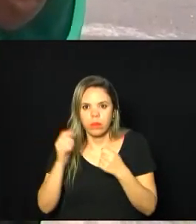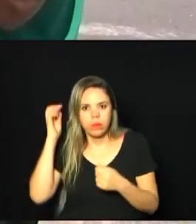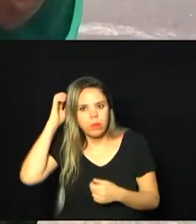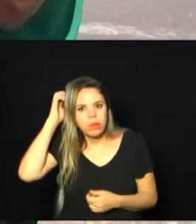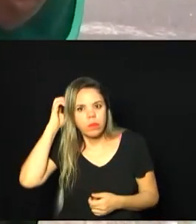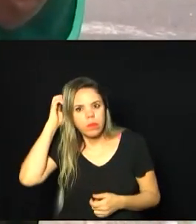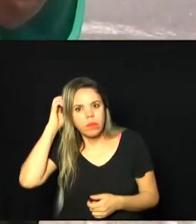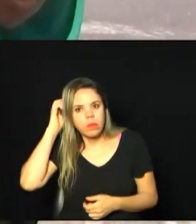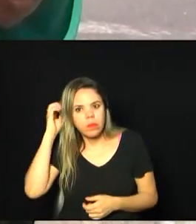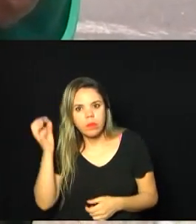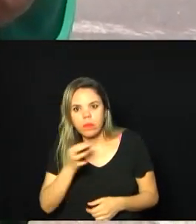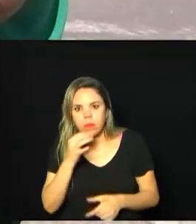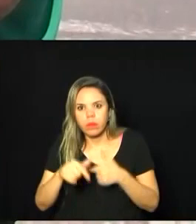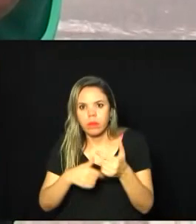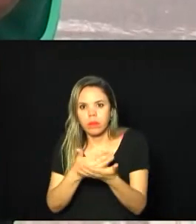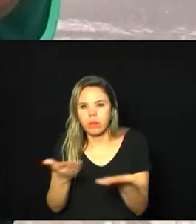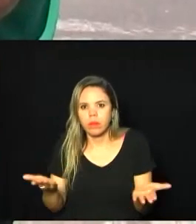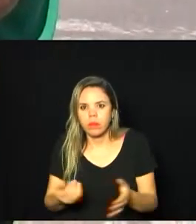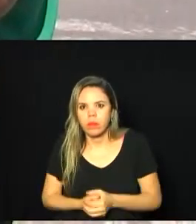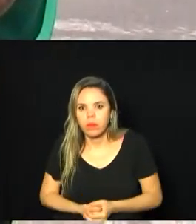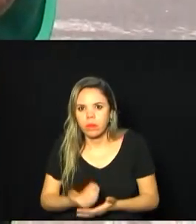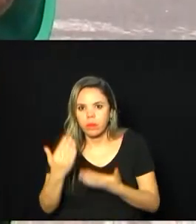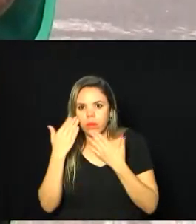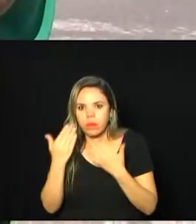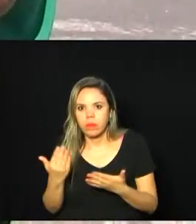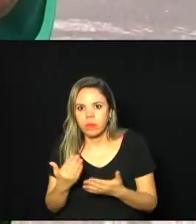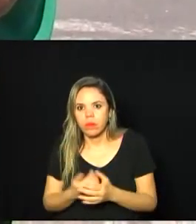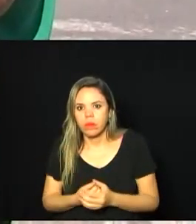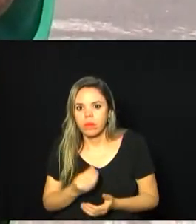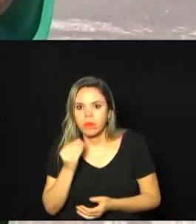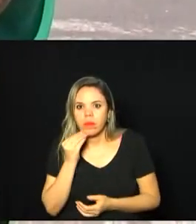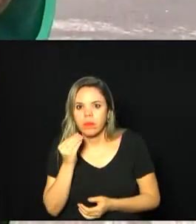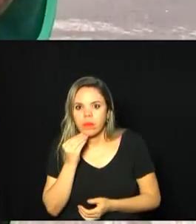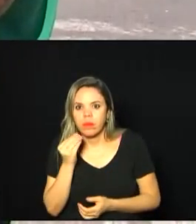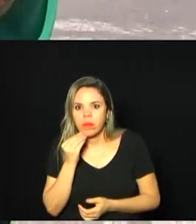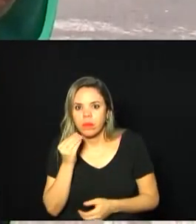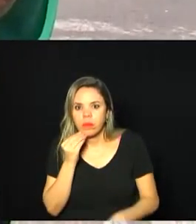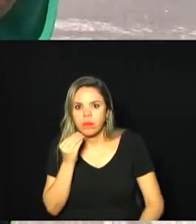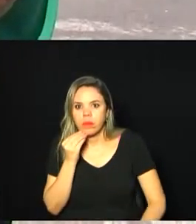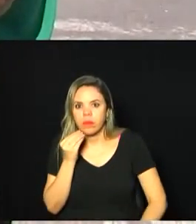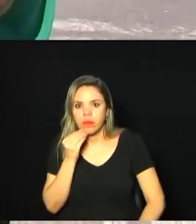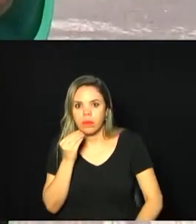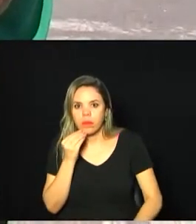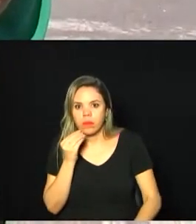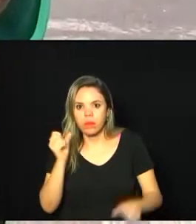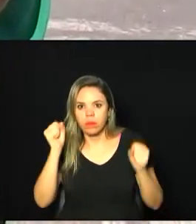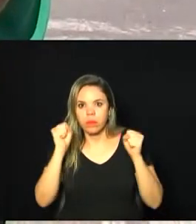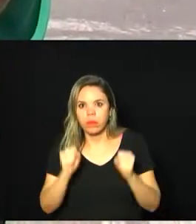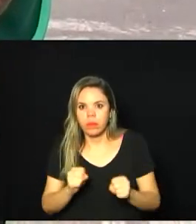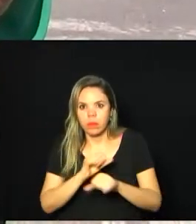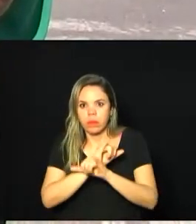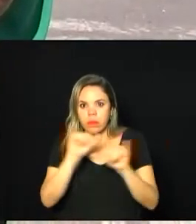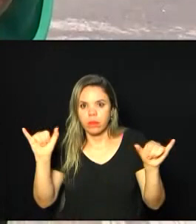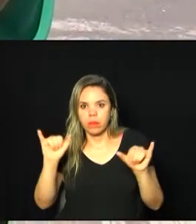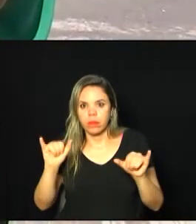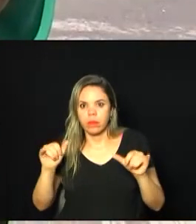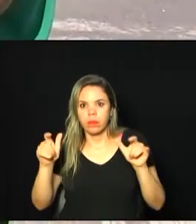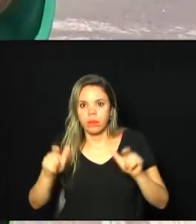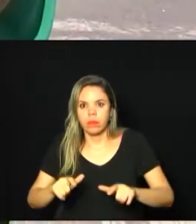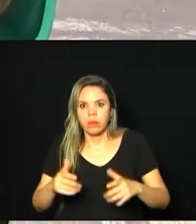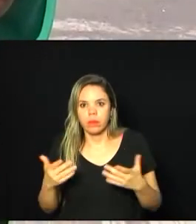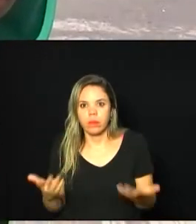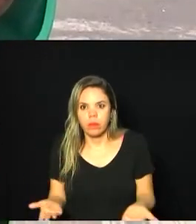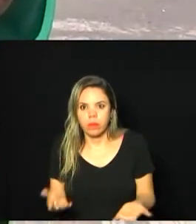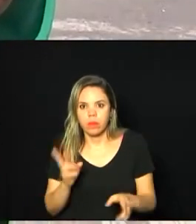entrevista e um excelente trabalho para vocês. Muito obrigado, Mariana, pela oportunidade de podermos divulgar o nosso espaço.